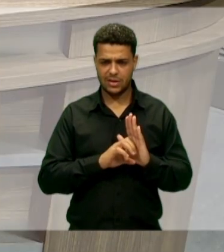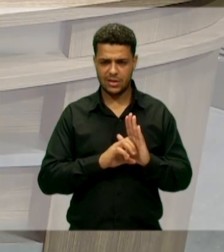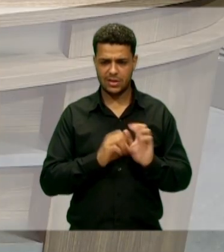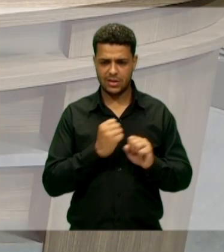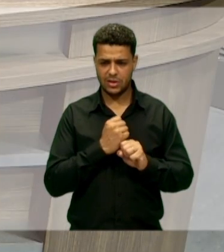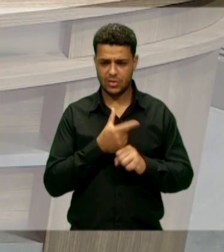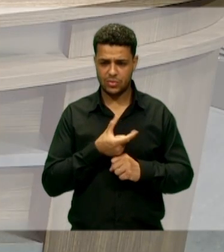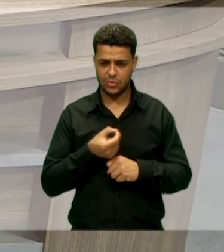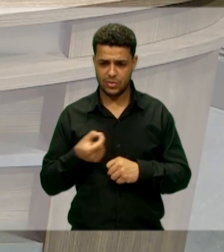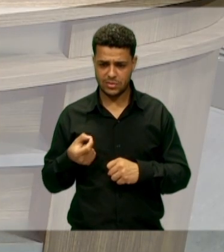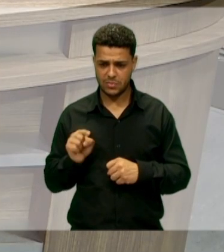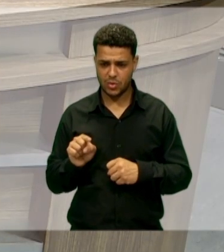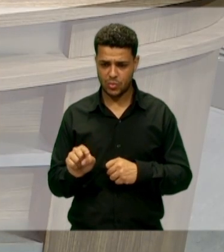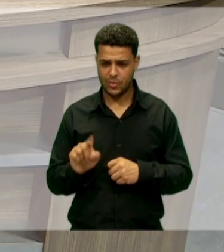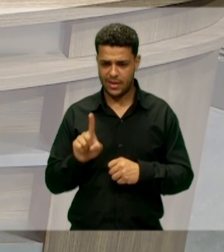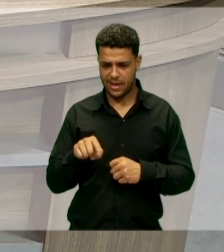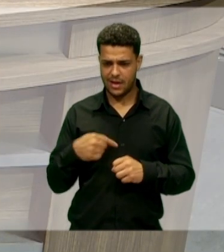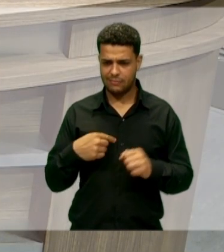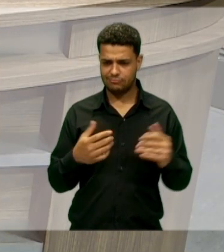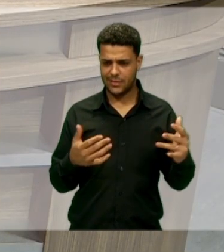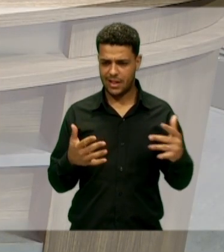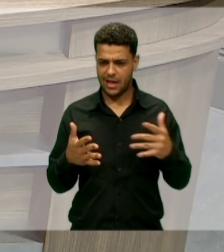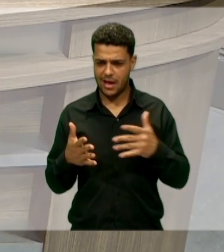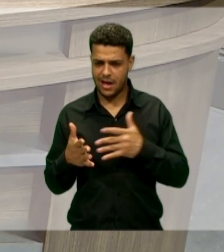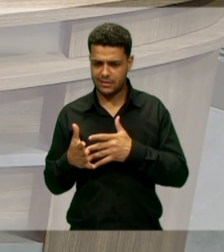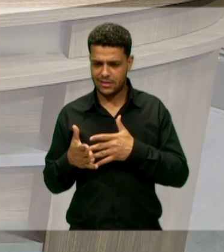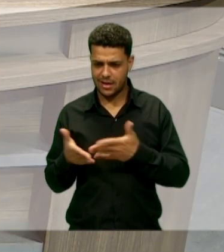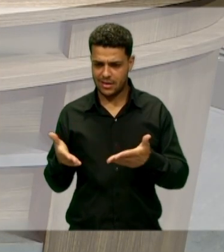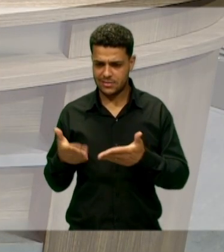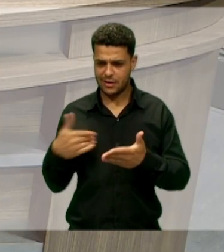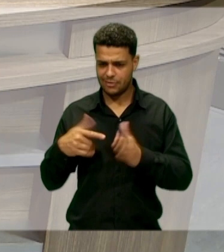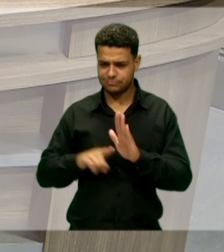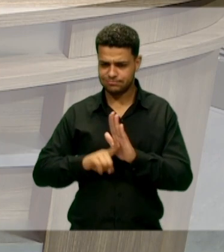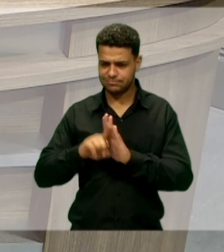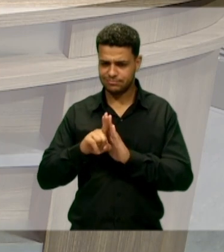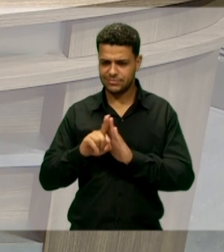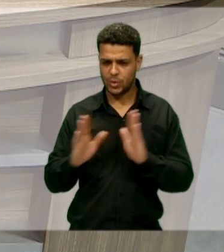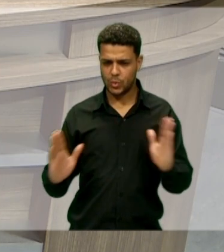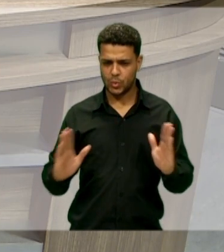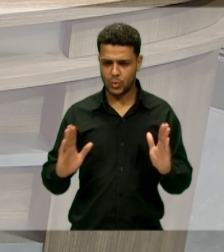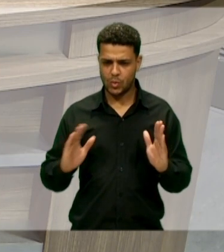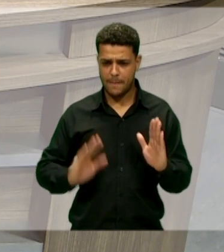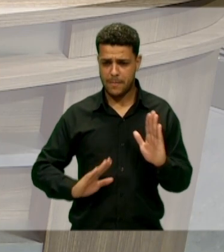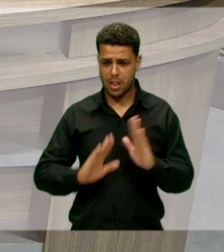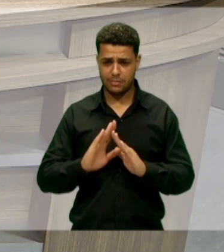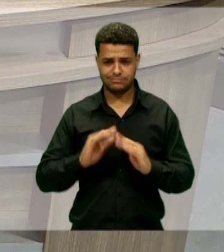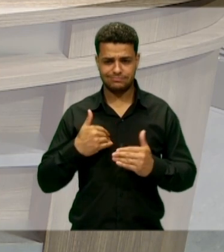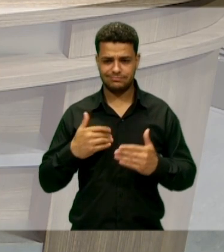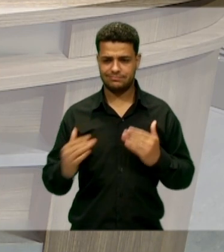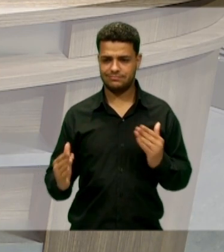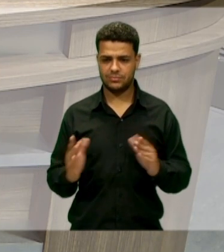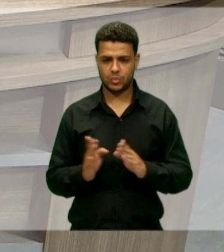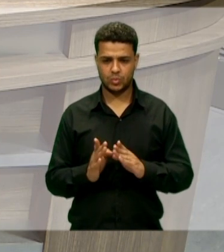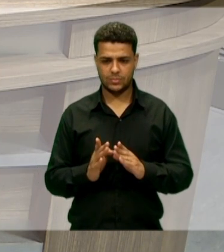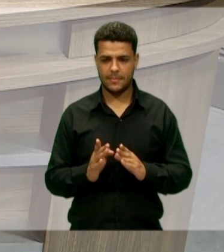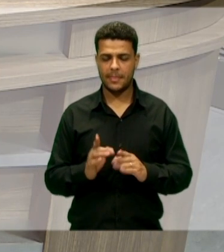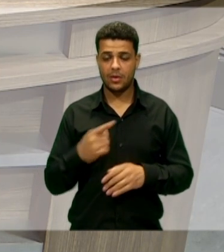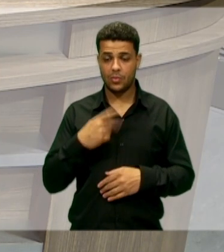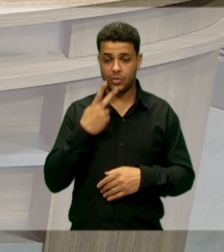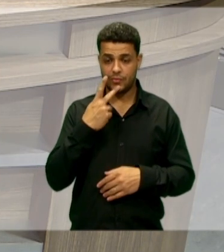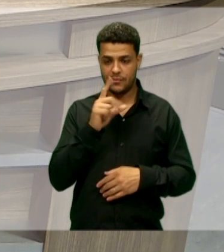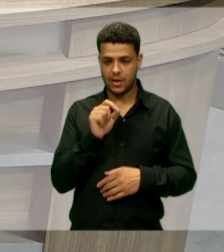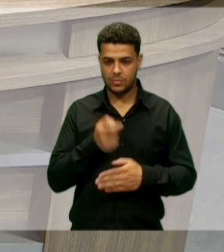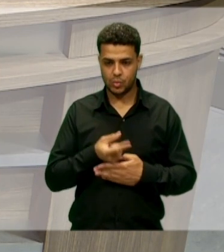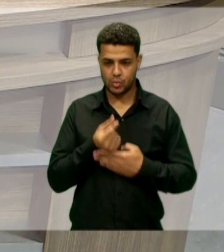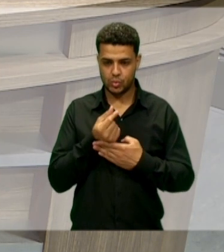Exatamente, está correta. Então, de lá para cá, quer dizer, foi um avanço muito grande em pouquíssimo tempo. Em pouquíssimo tempo. Inclusive, quando a gente fala em